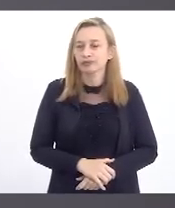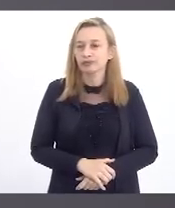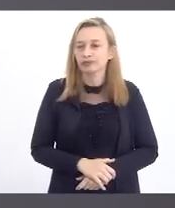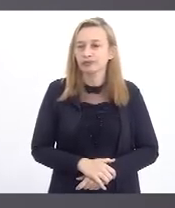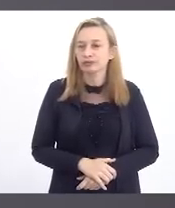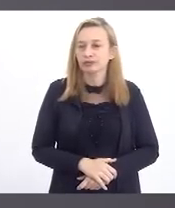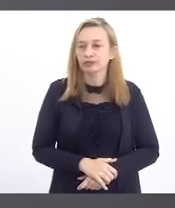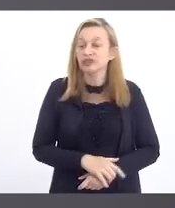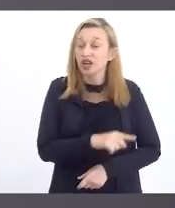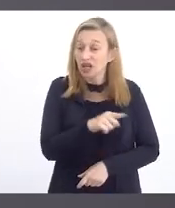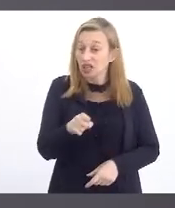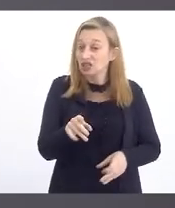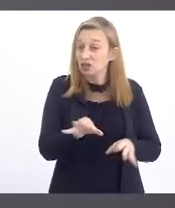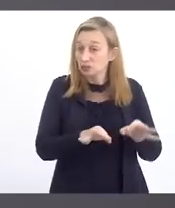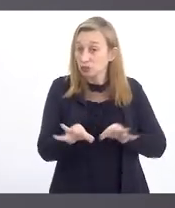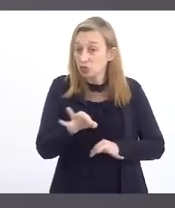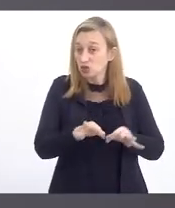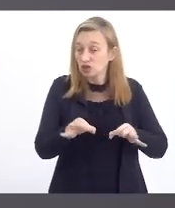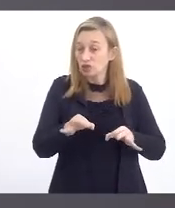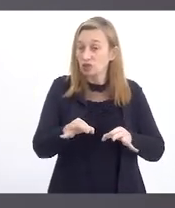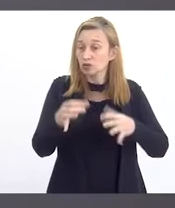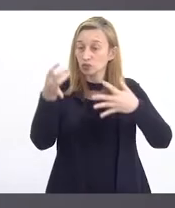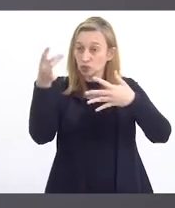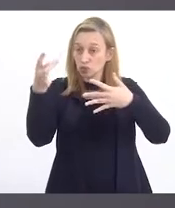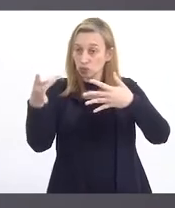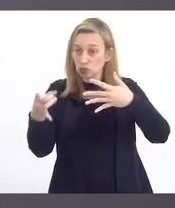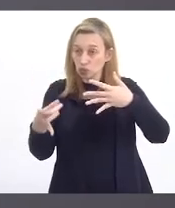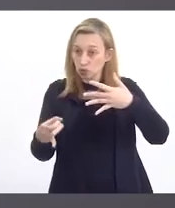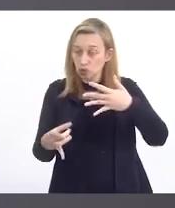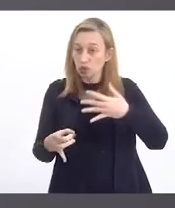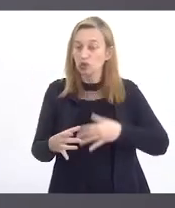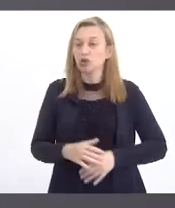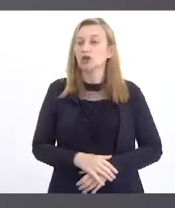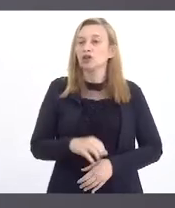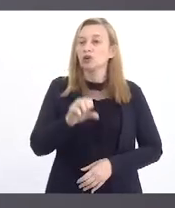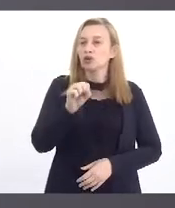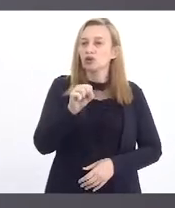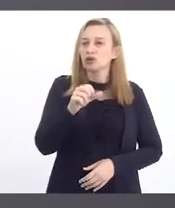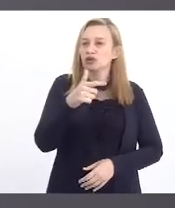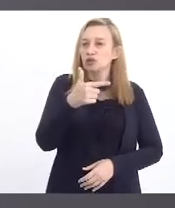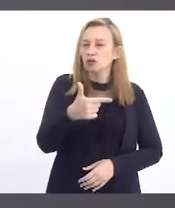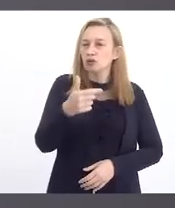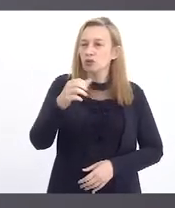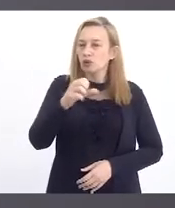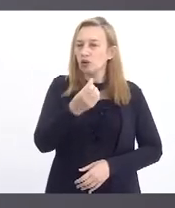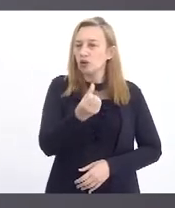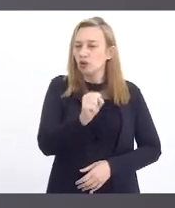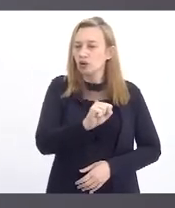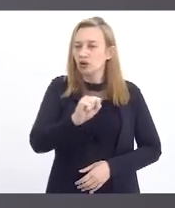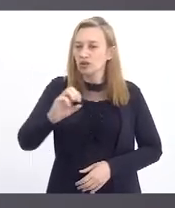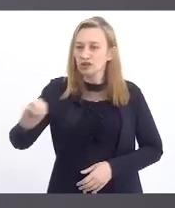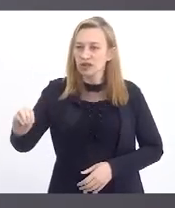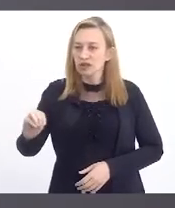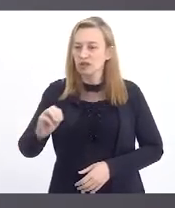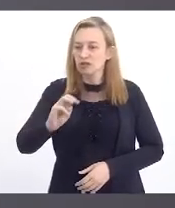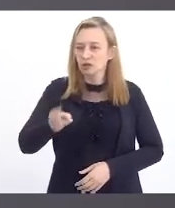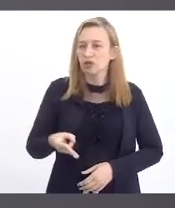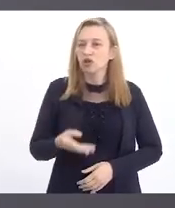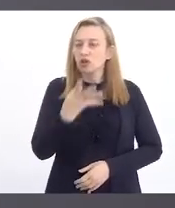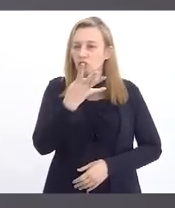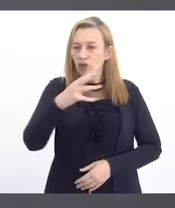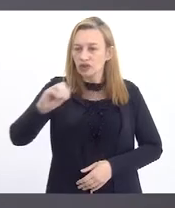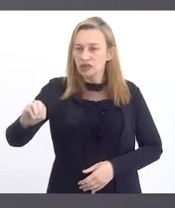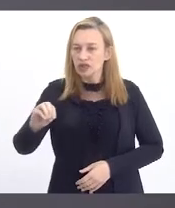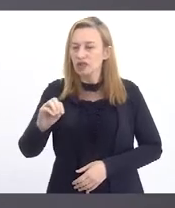esses projetos que estão aí descritos, grande maioria, que somam os 800 milhões, 400 milhões já foram licitados e já